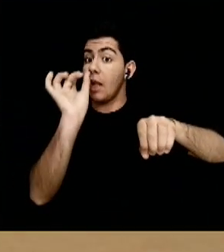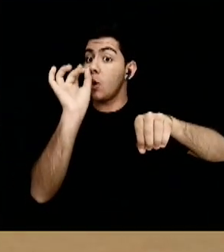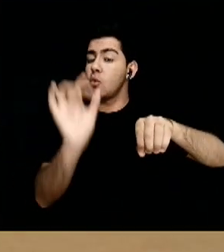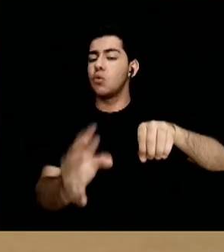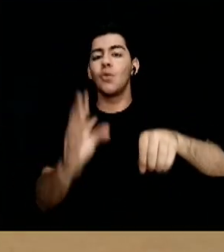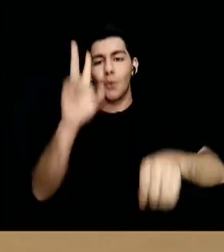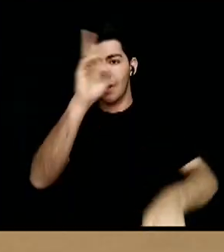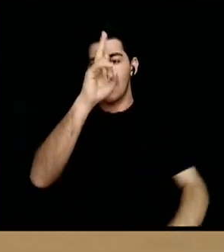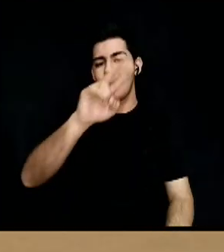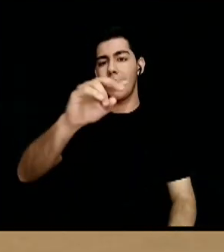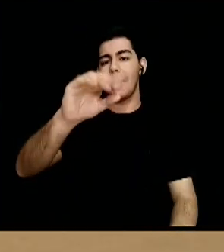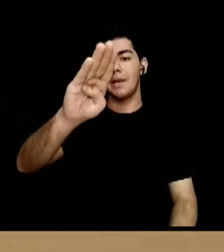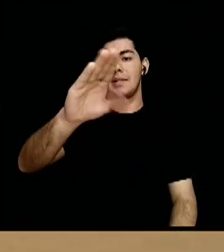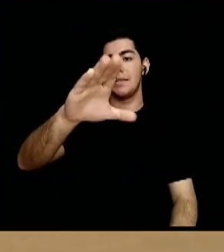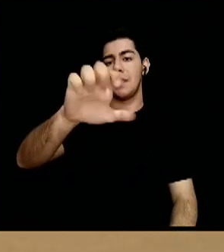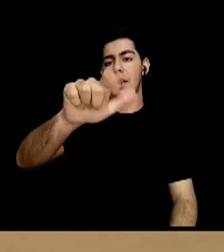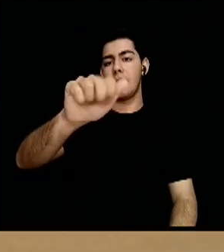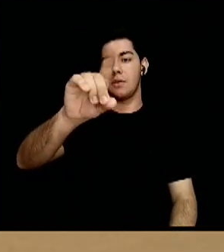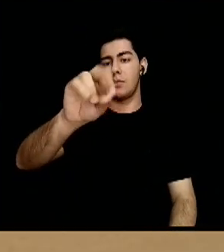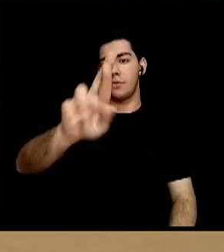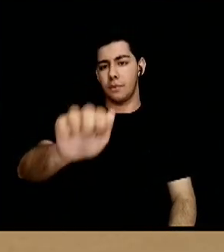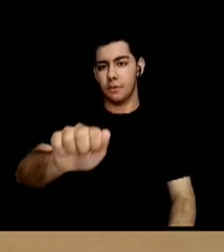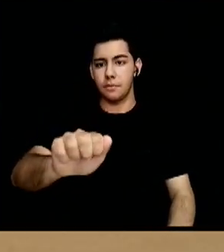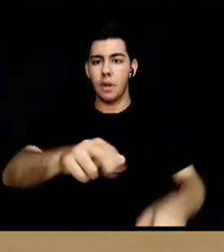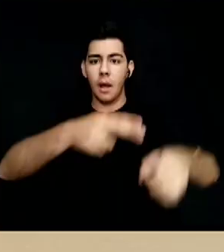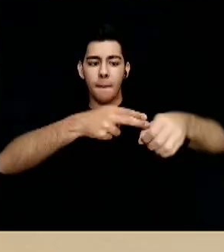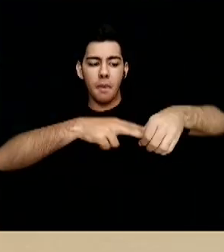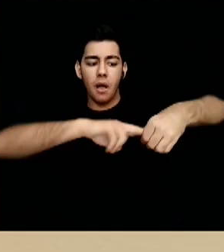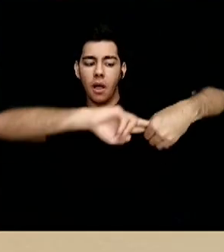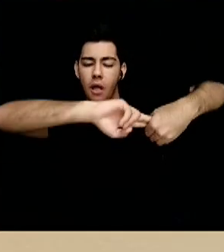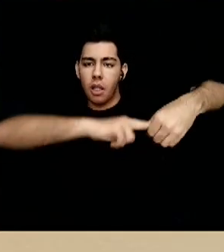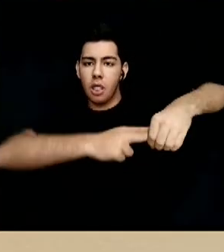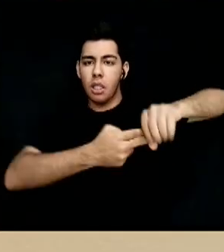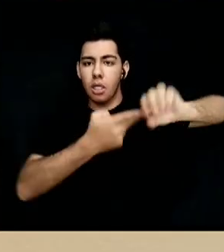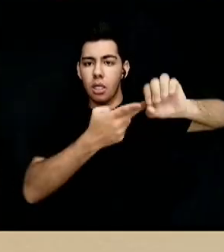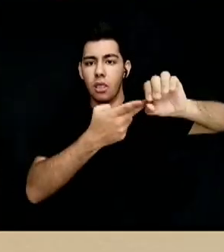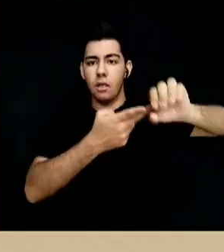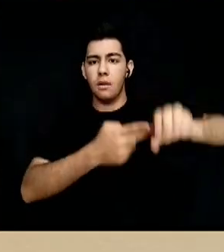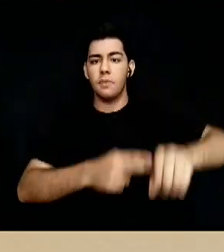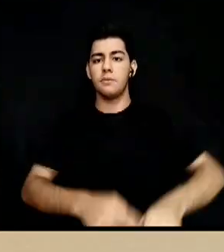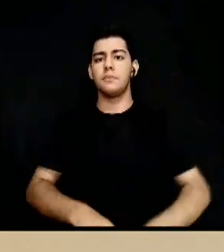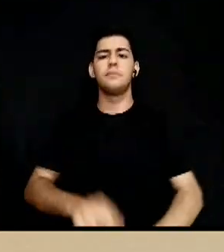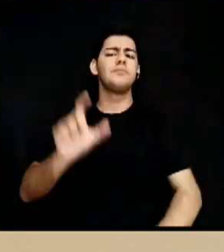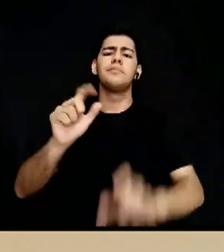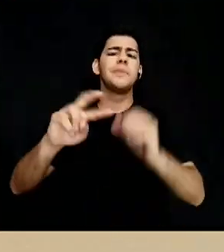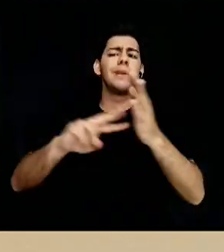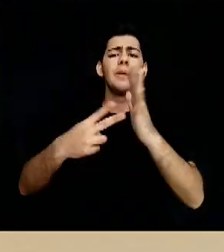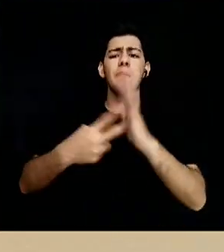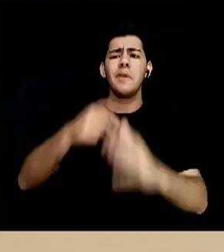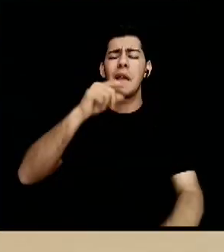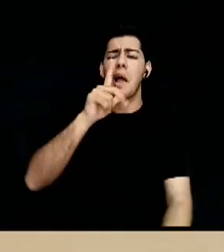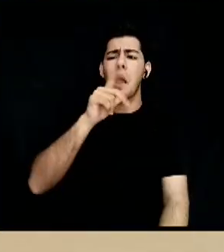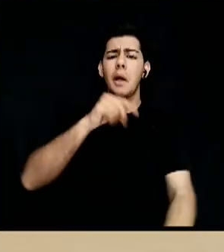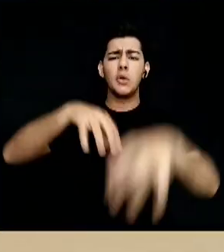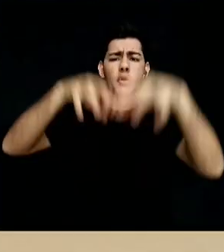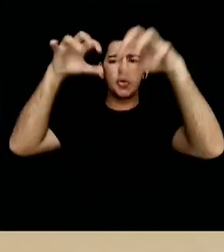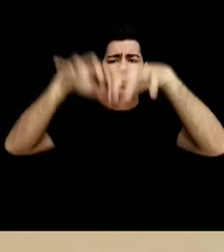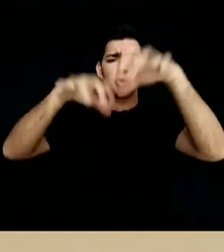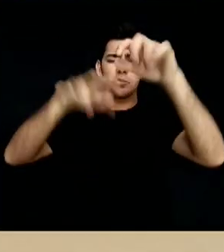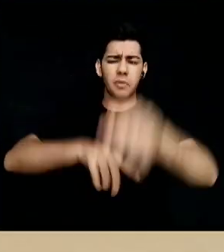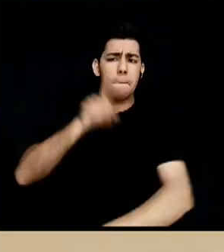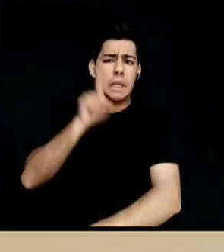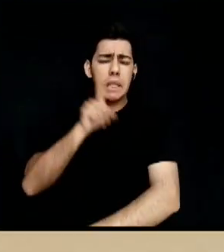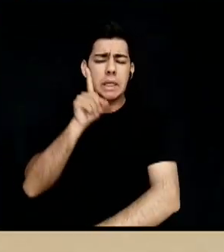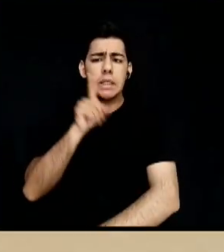efeito de chuva americana, tá? O que seria uma chuva americana? Se você quiser, pode tirar as plantinhas